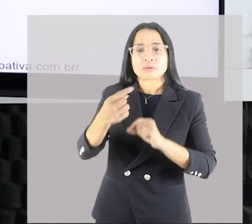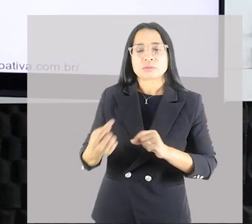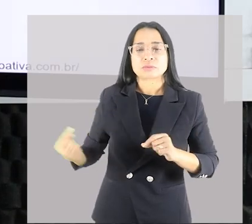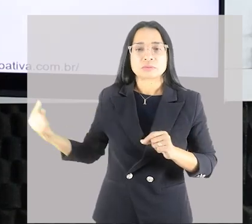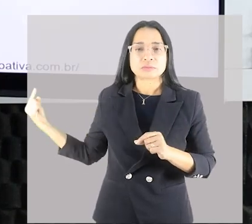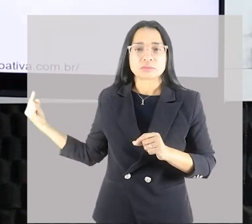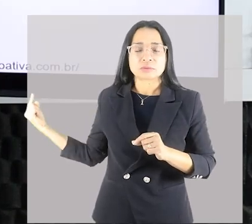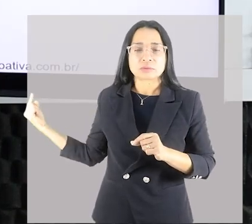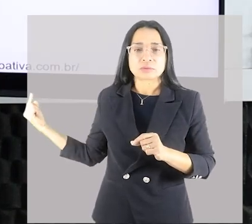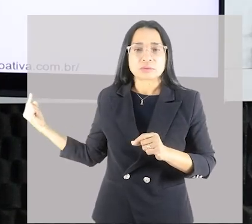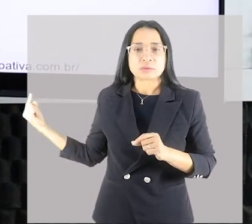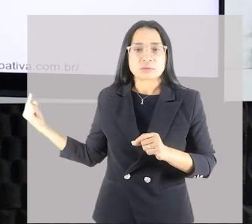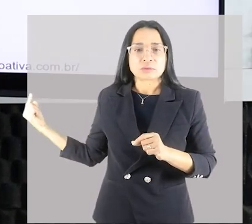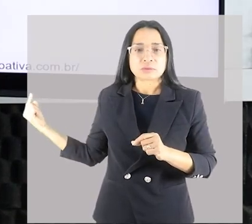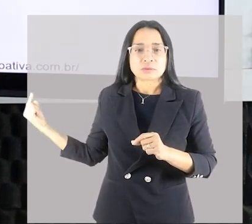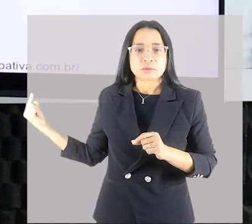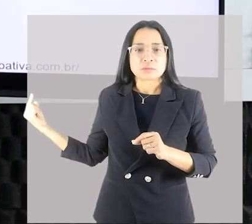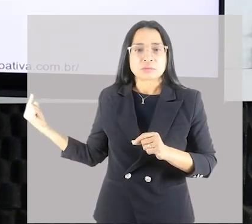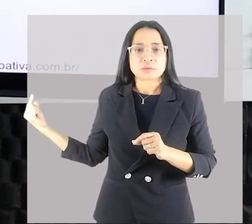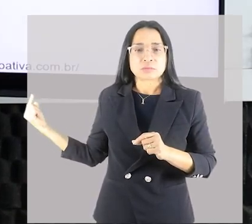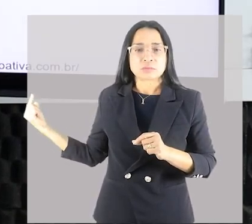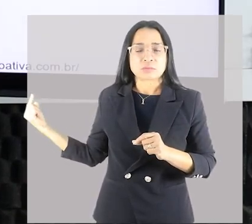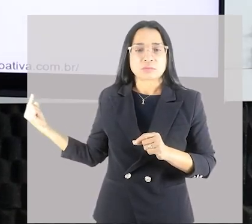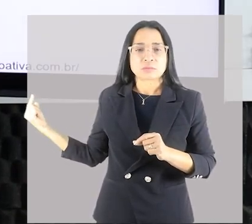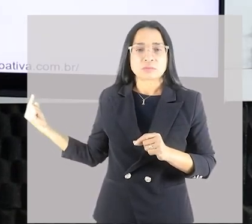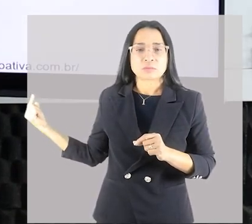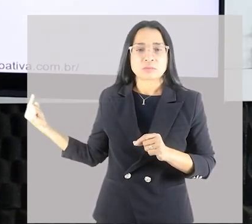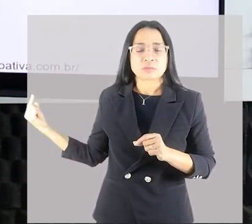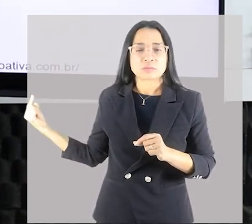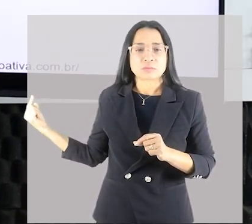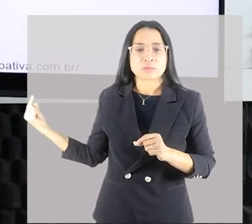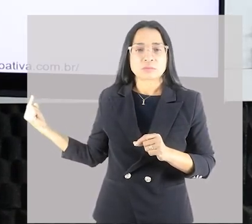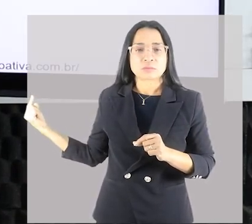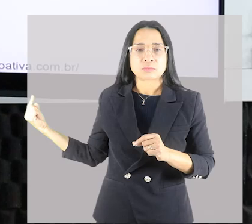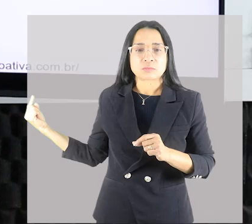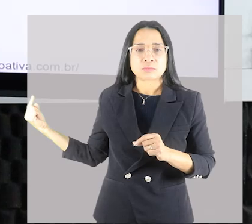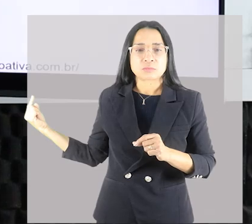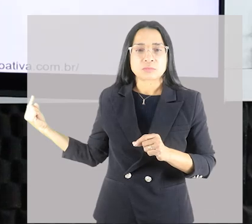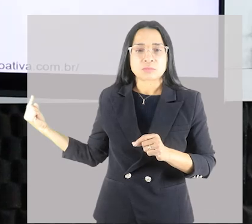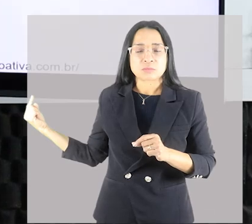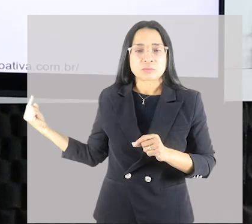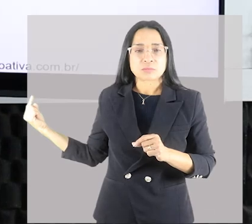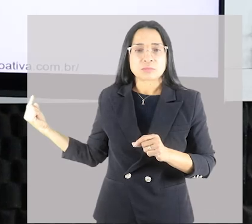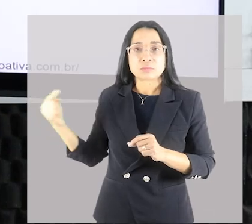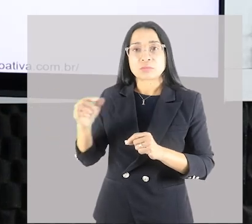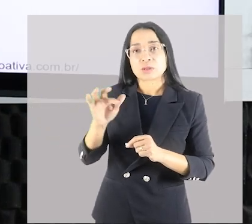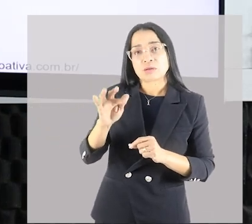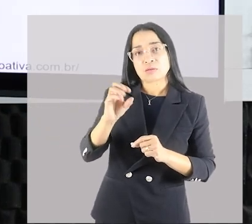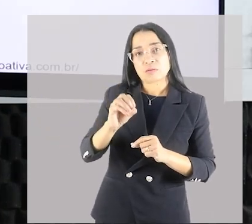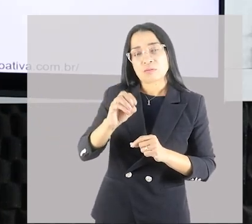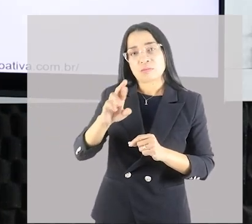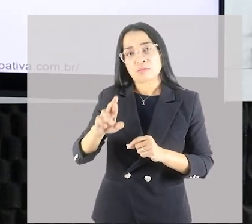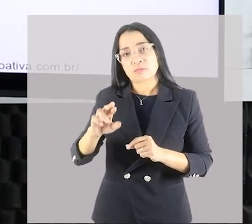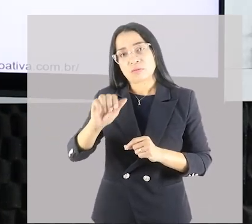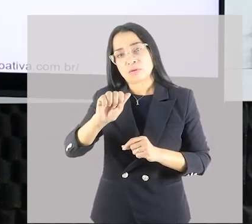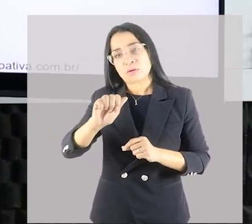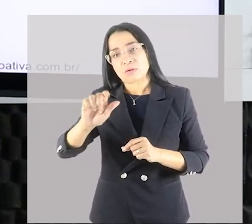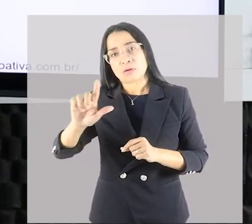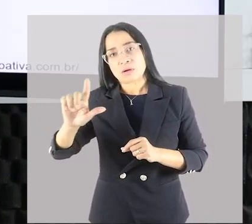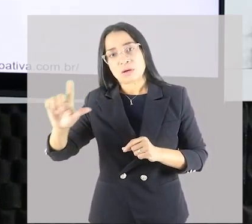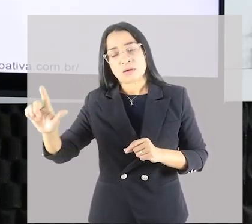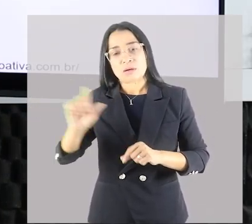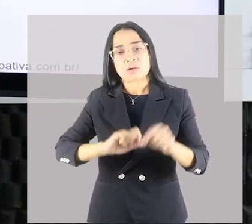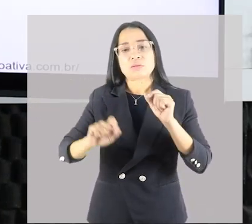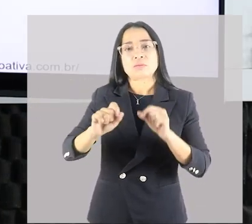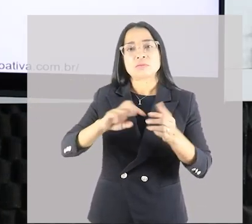forró-bodó. A outra é o forró, que significa para todos. Então, essa